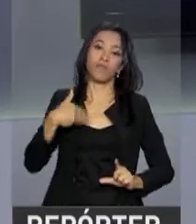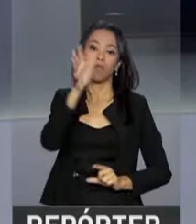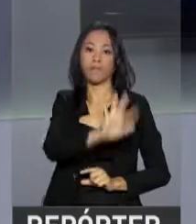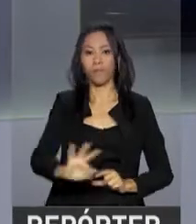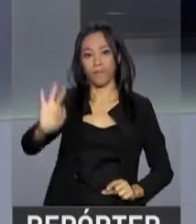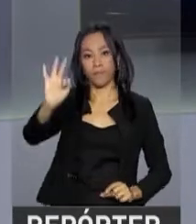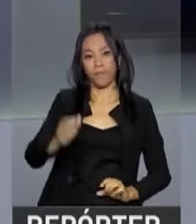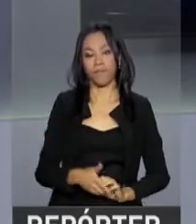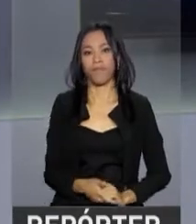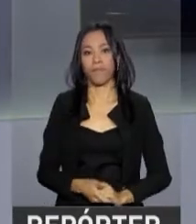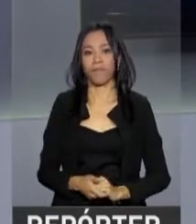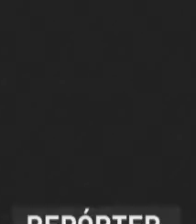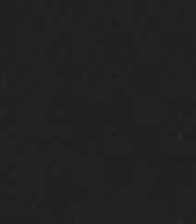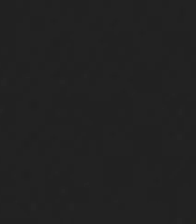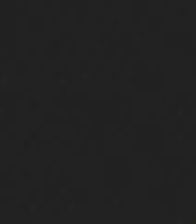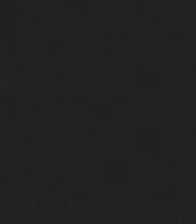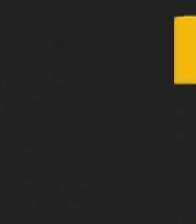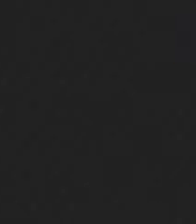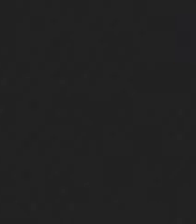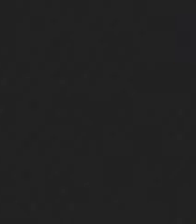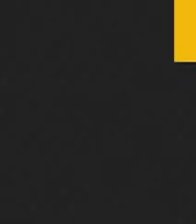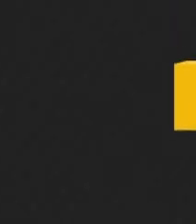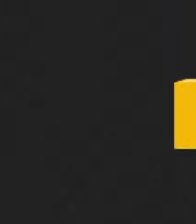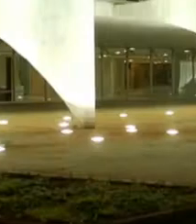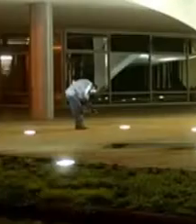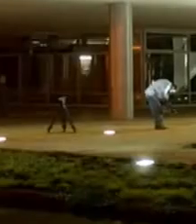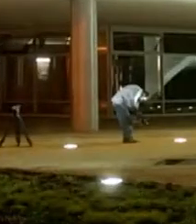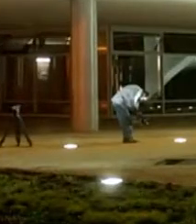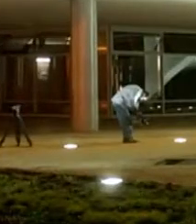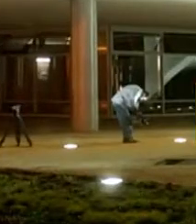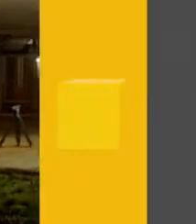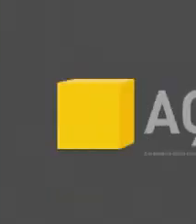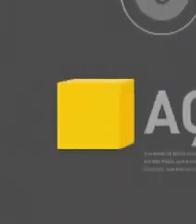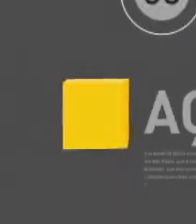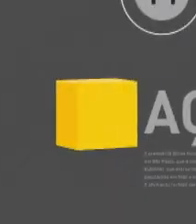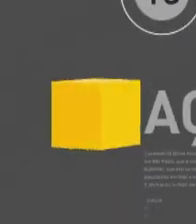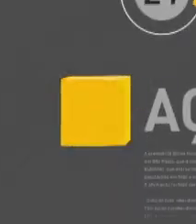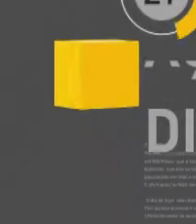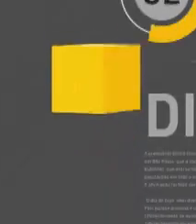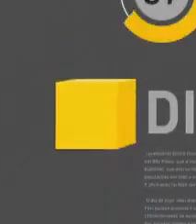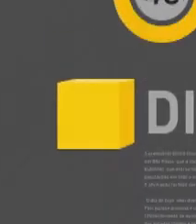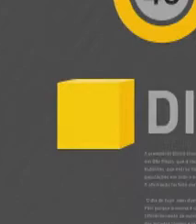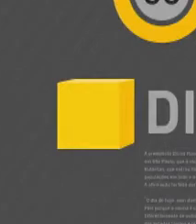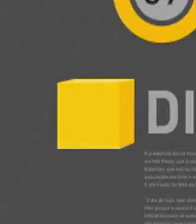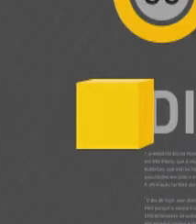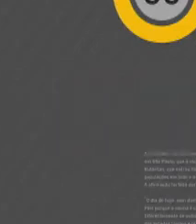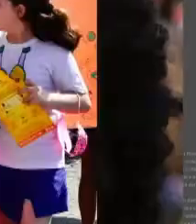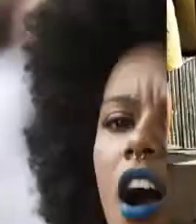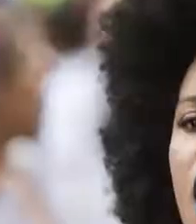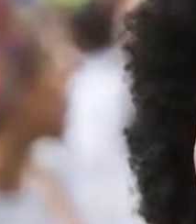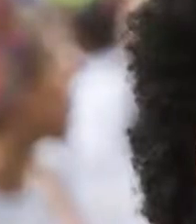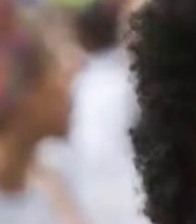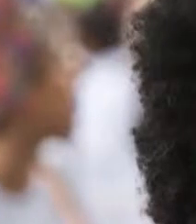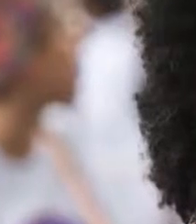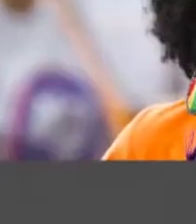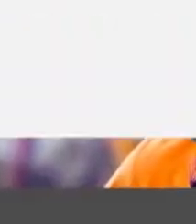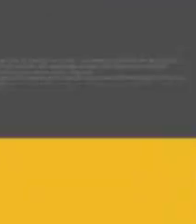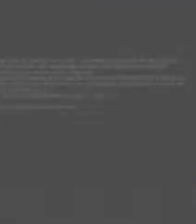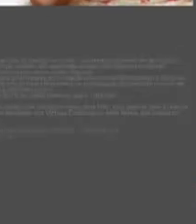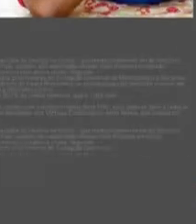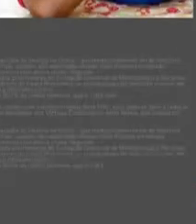do Governo Federal. Música